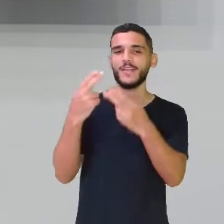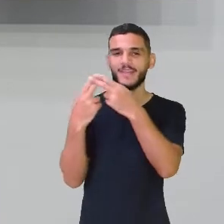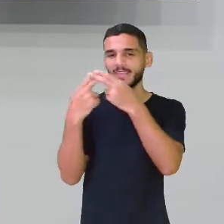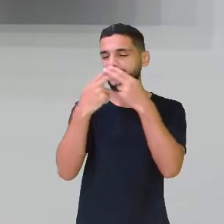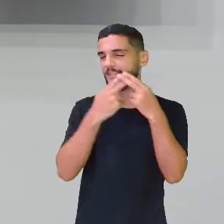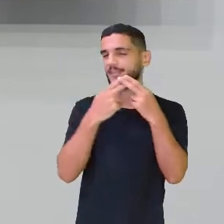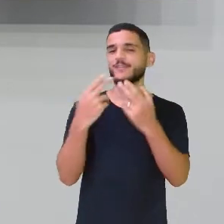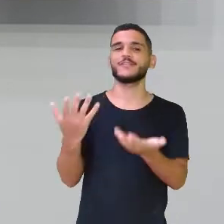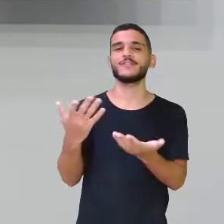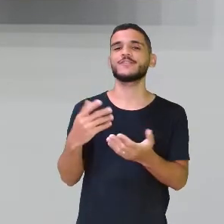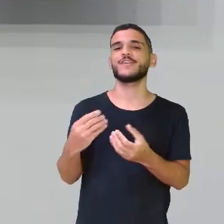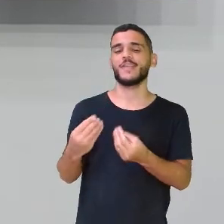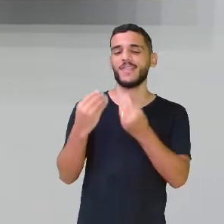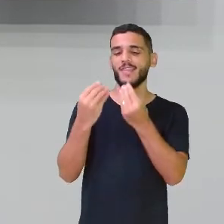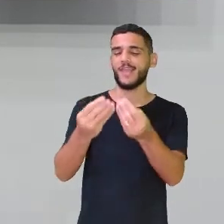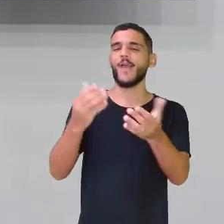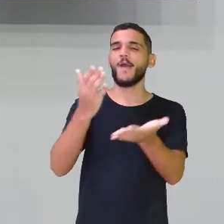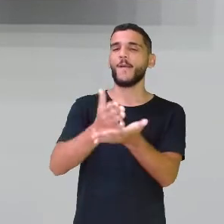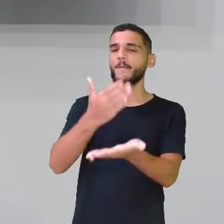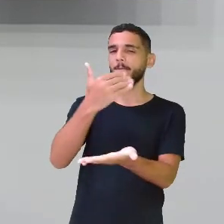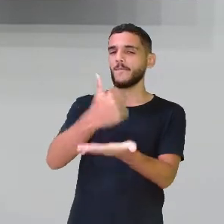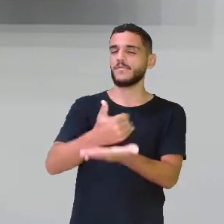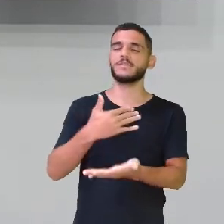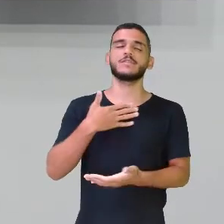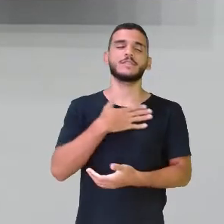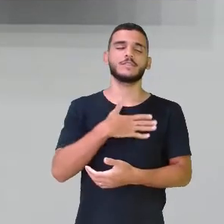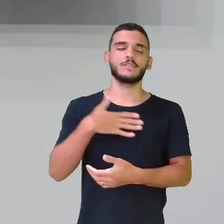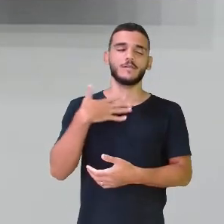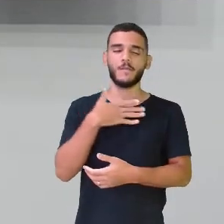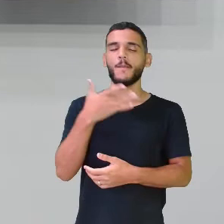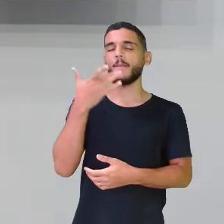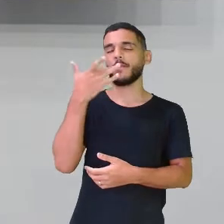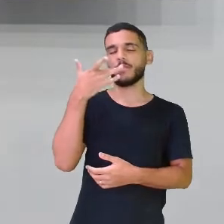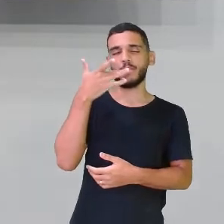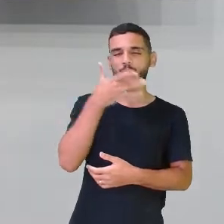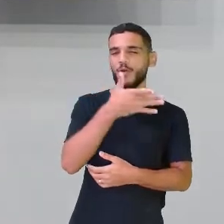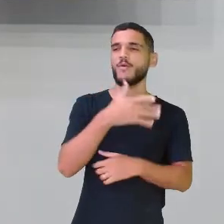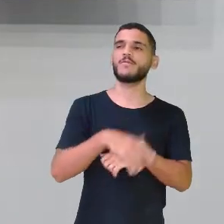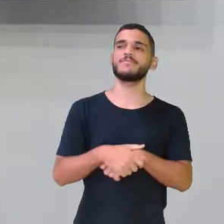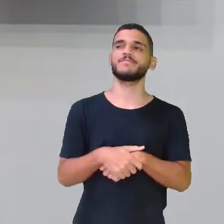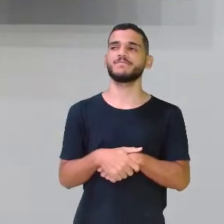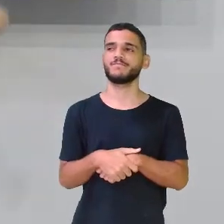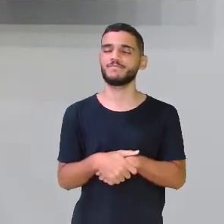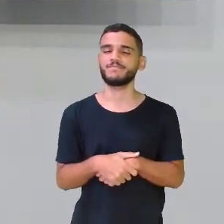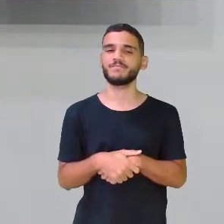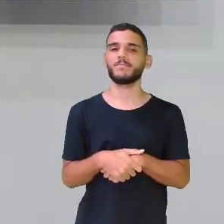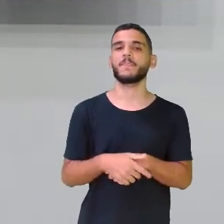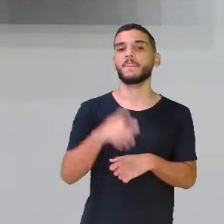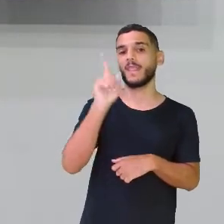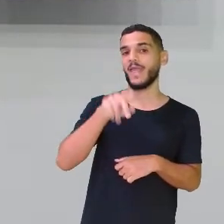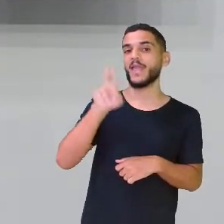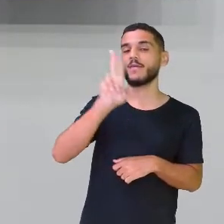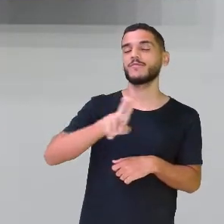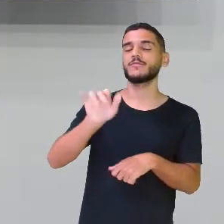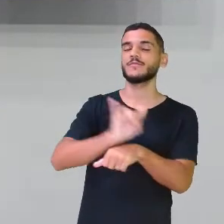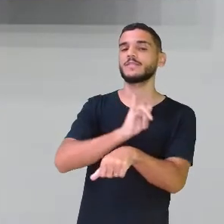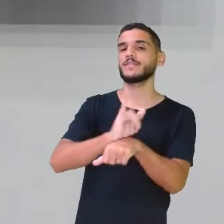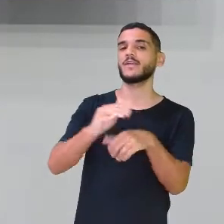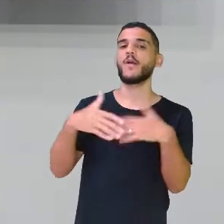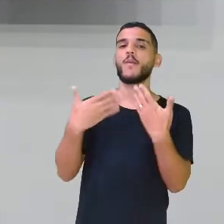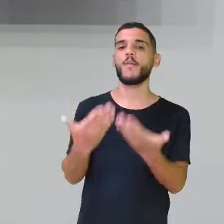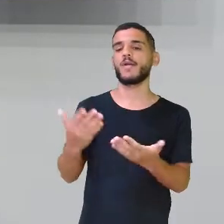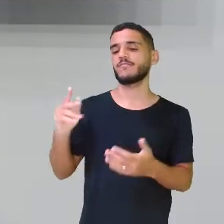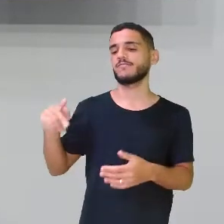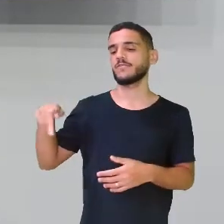uns bolos bem gostosos aqui. E esses bolos, eles são medidos em quilogramas. Isso você